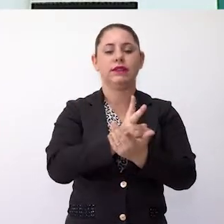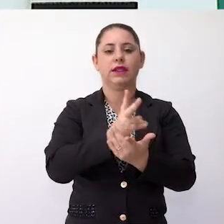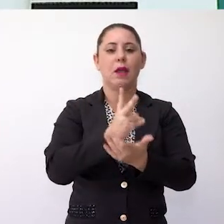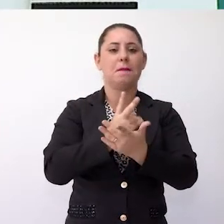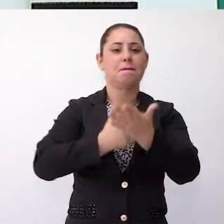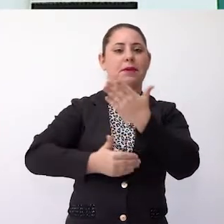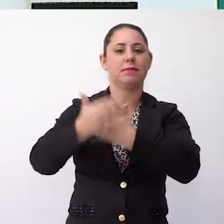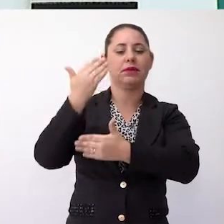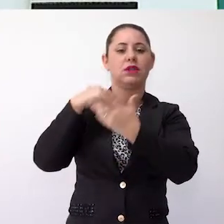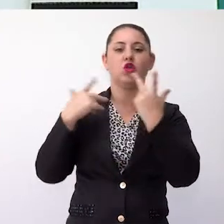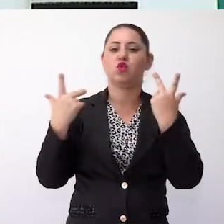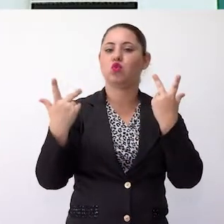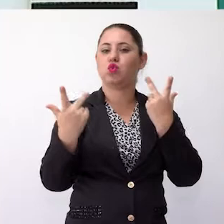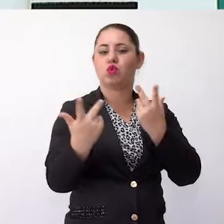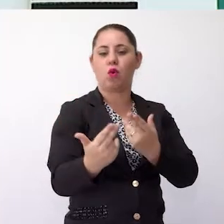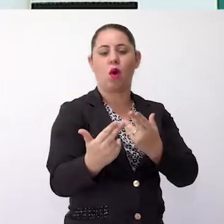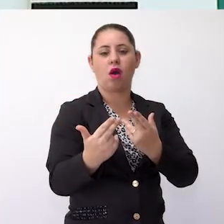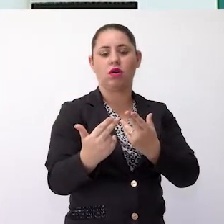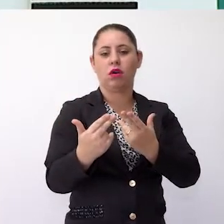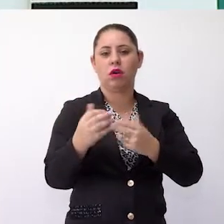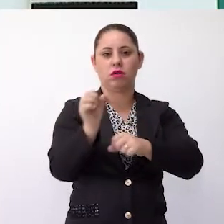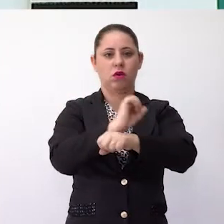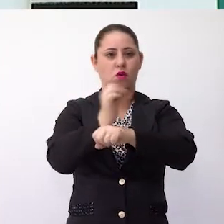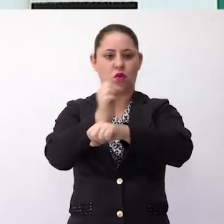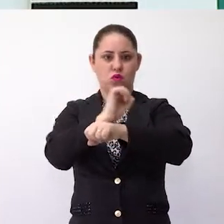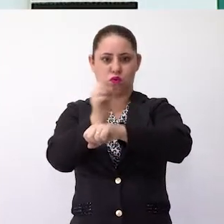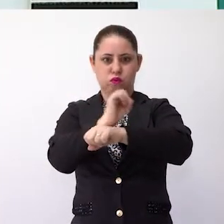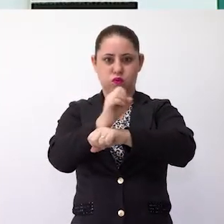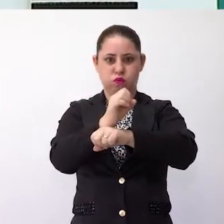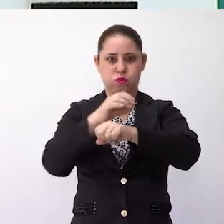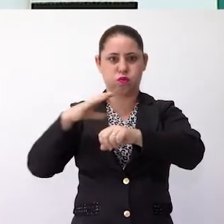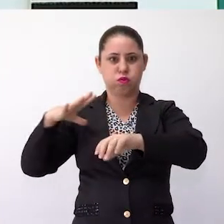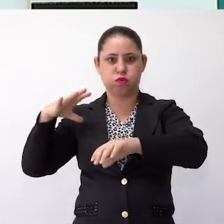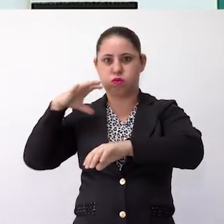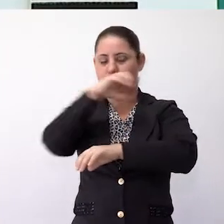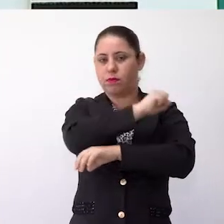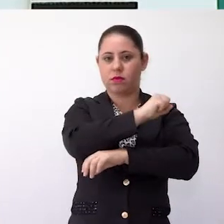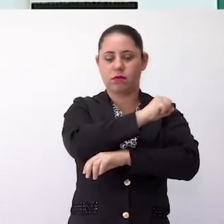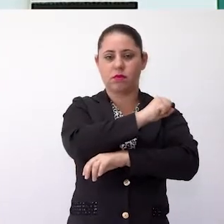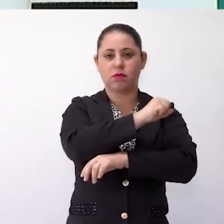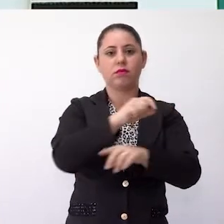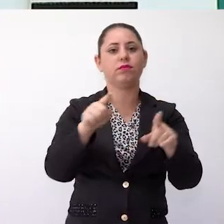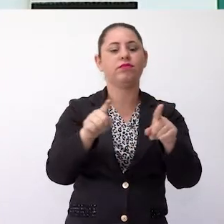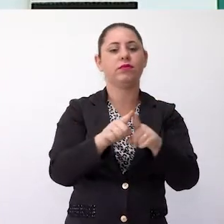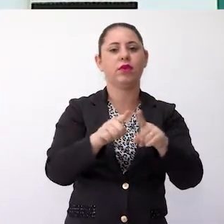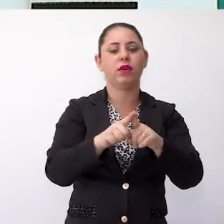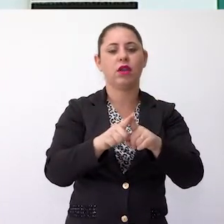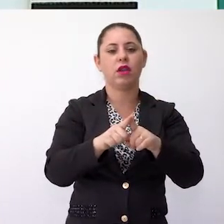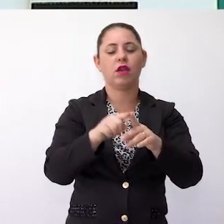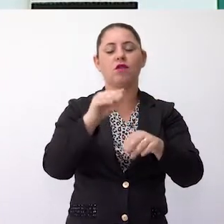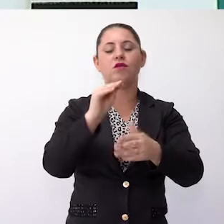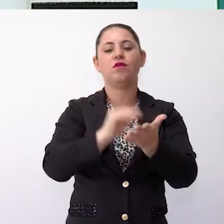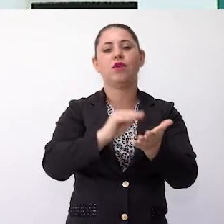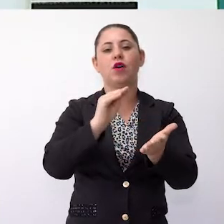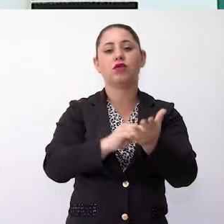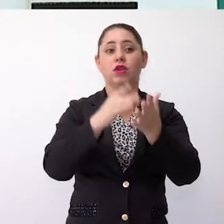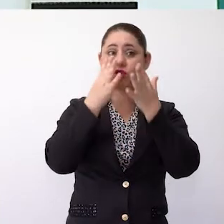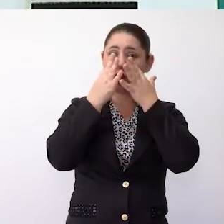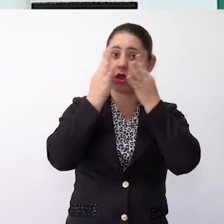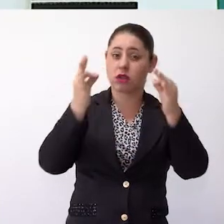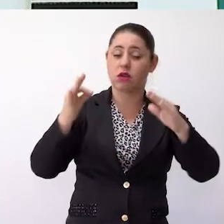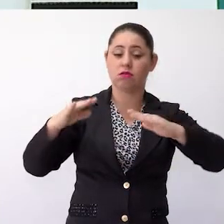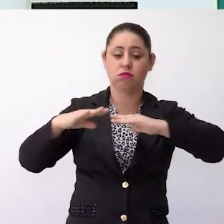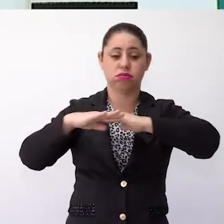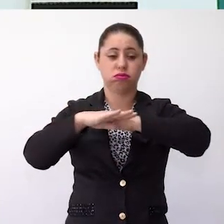tinha anteriormente, que é o excesso de velocidade, né? A falta de atenção nas